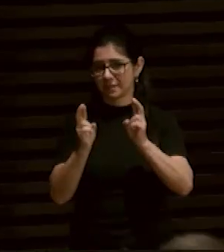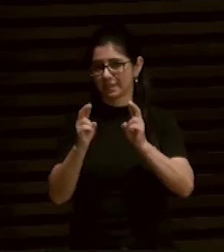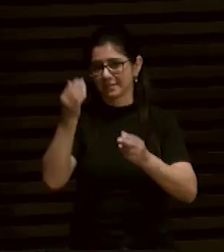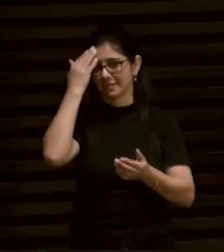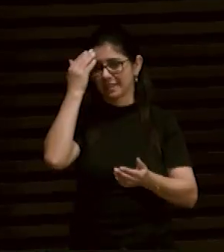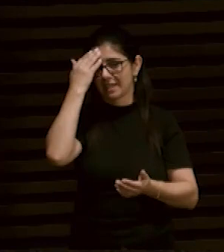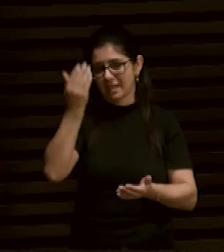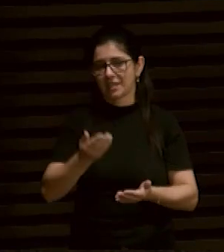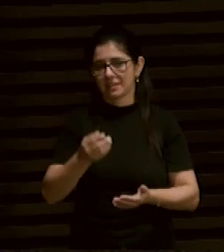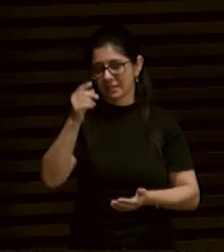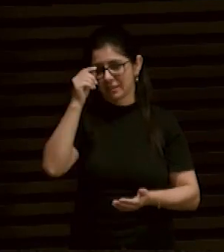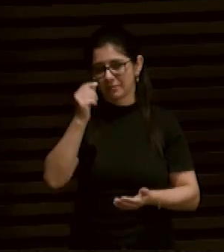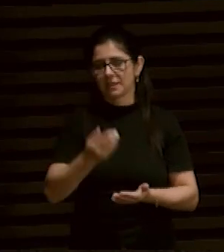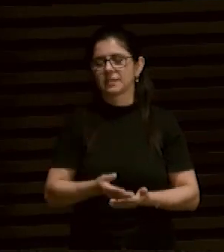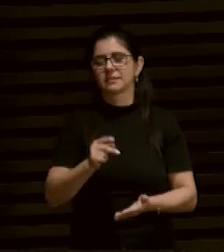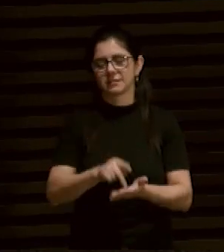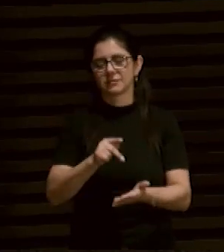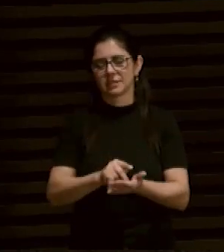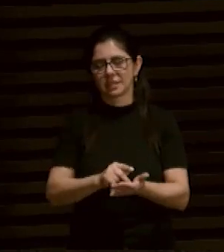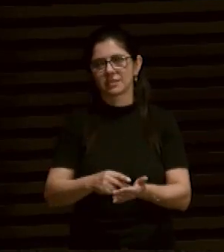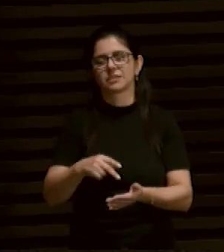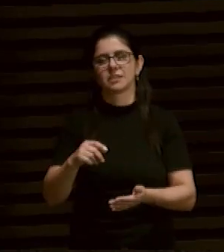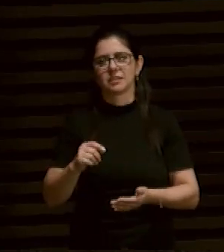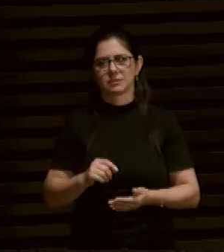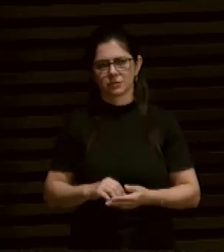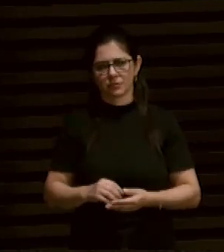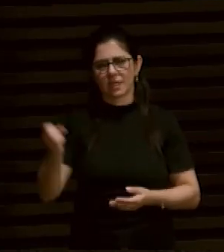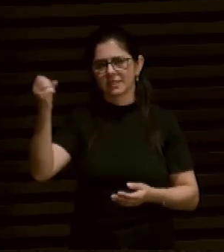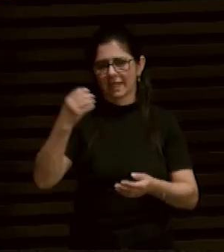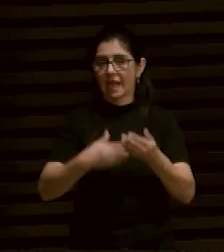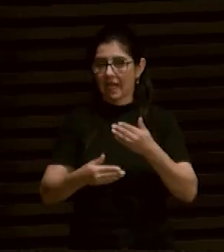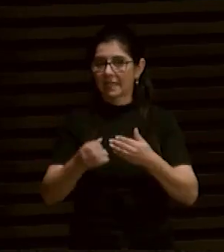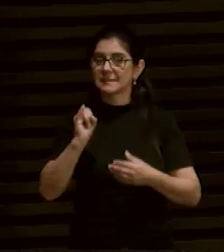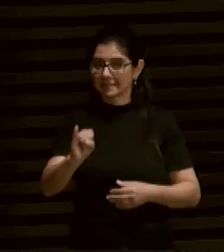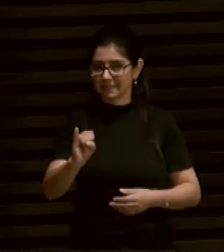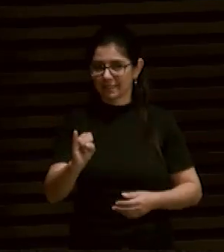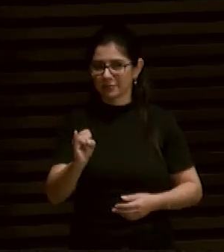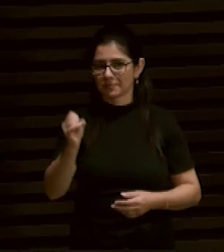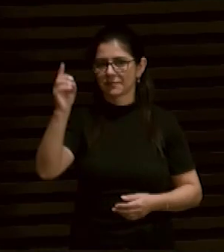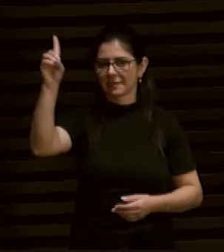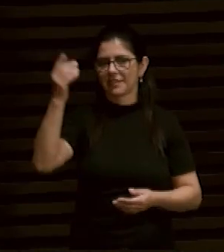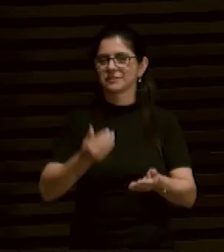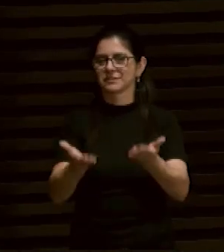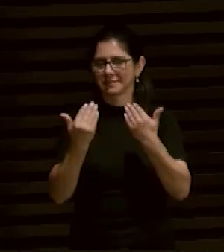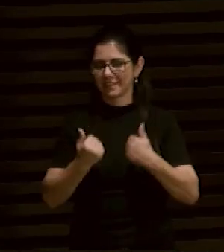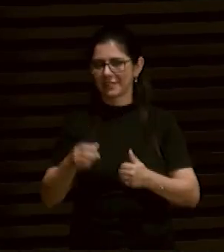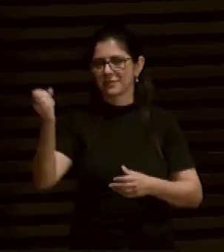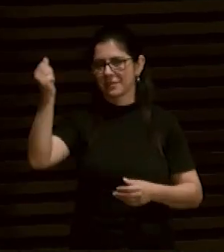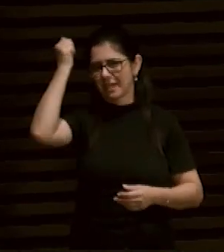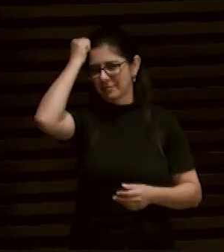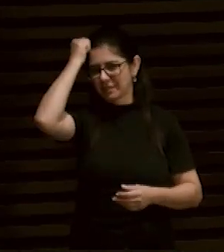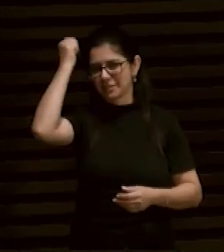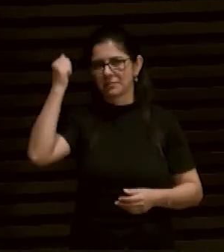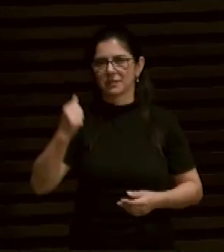se Deus, na sua graça, nos conceder o dom do arrependimento. Porque a palavra fala que o arrependimento é um dom. Se nós